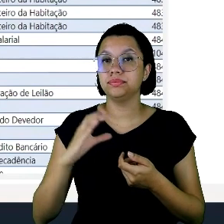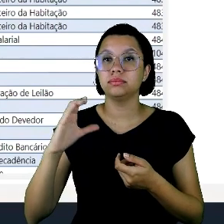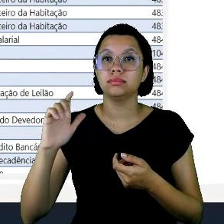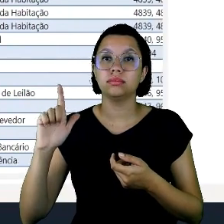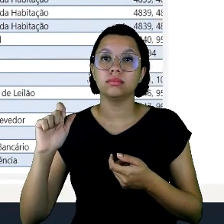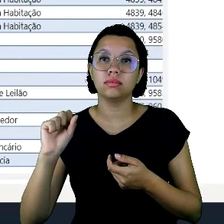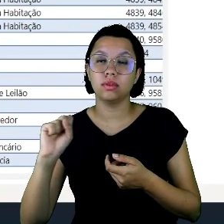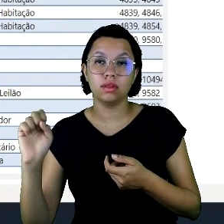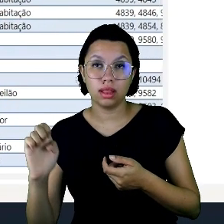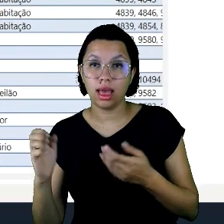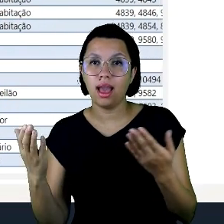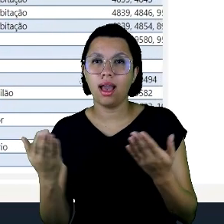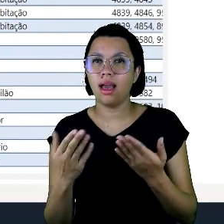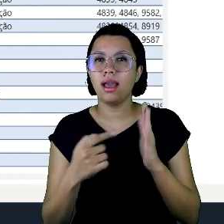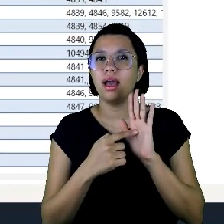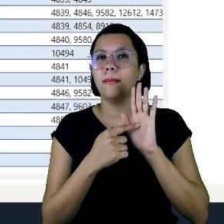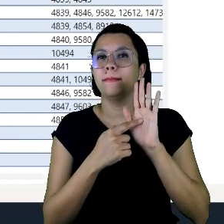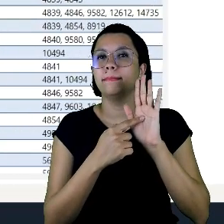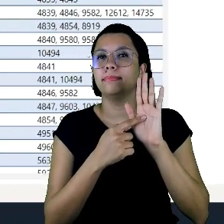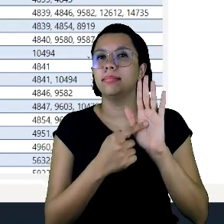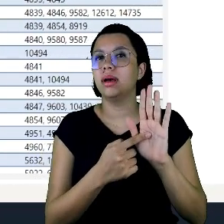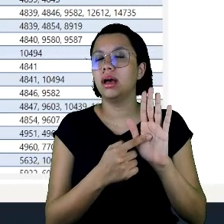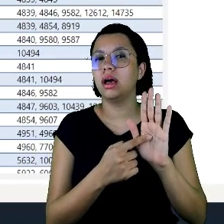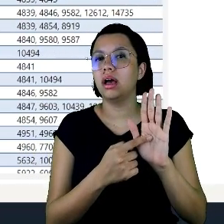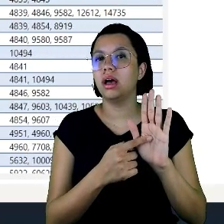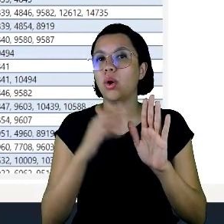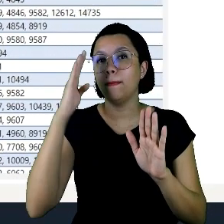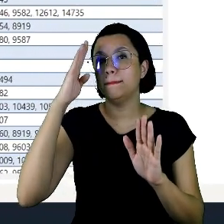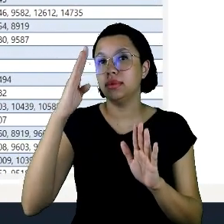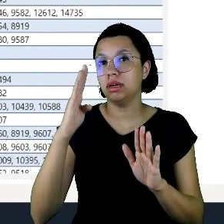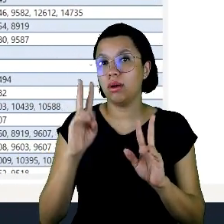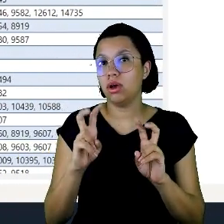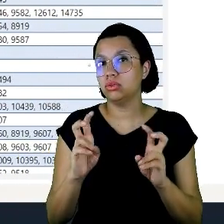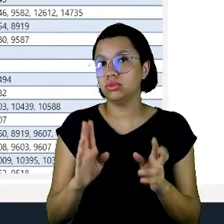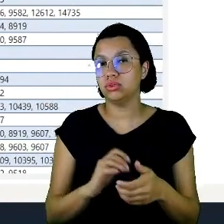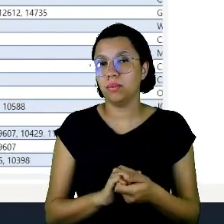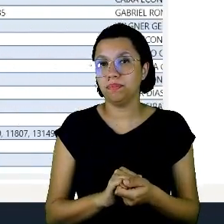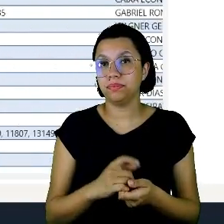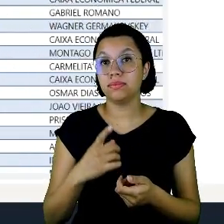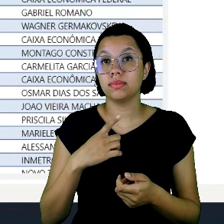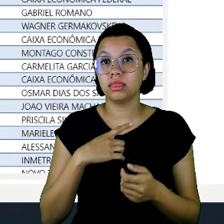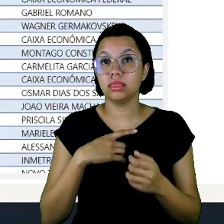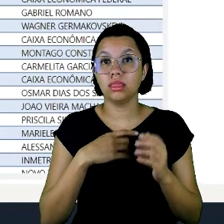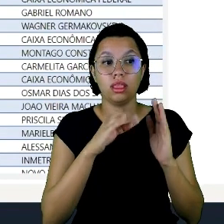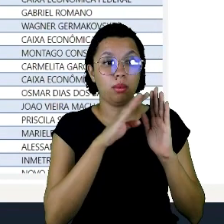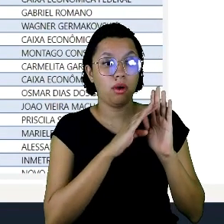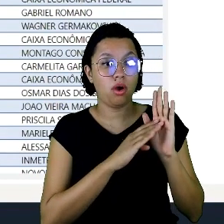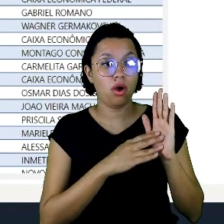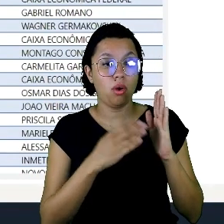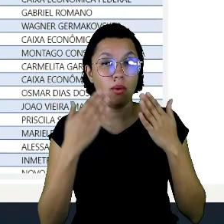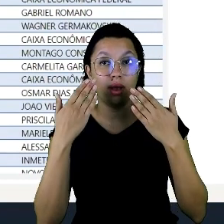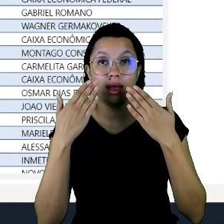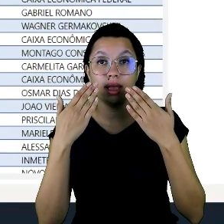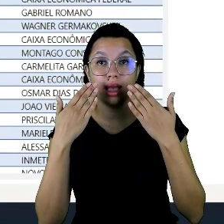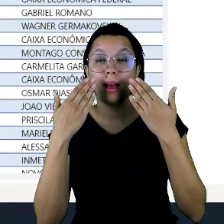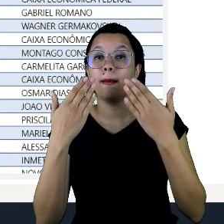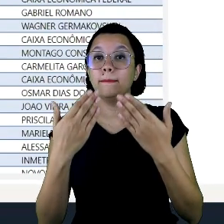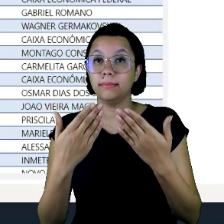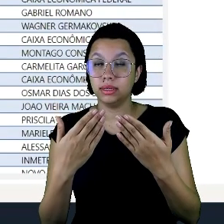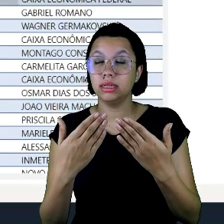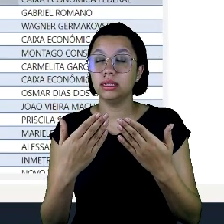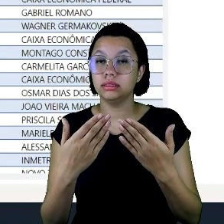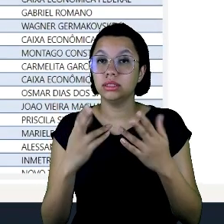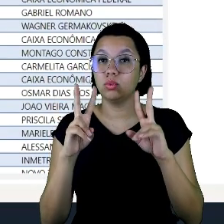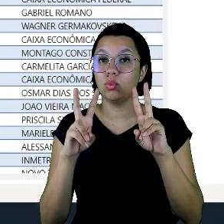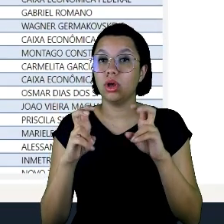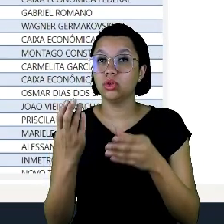vocês, classe. Aqui aparece só o assunto principal, mas tem uma coluna que aparece os assuntos do processo. Então,